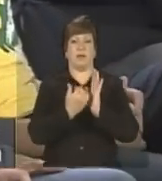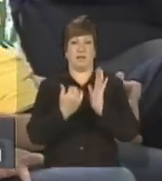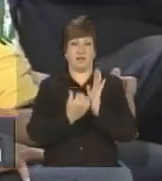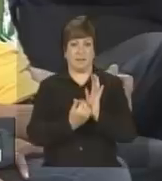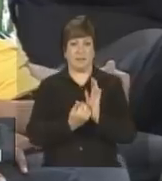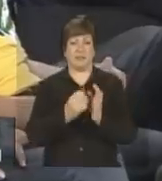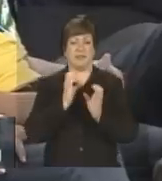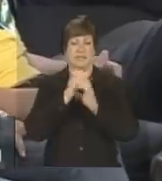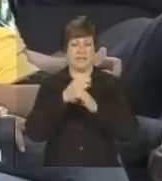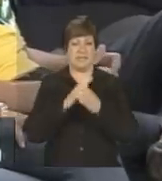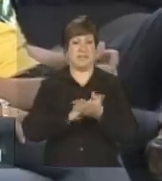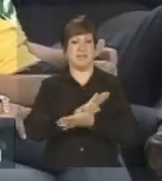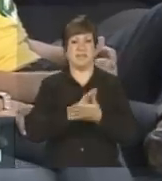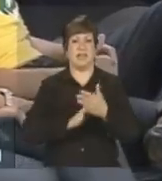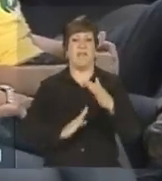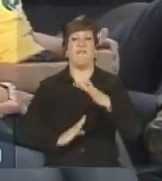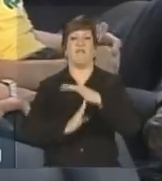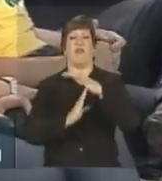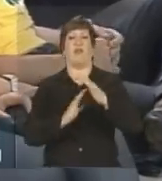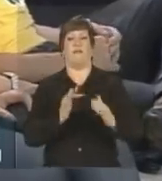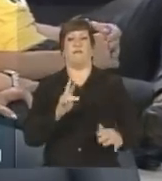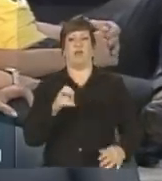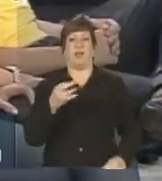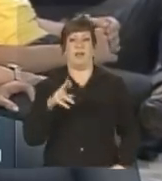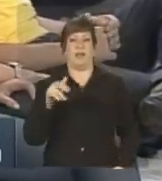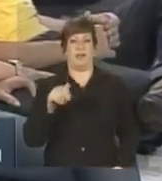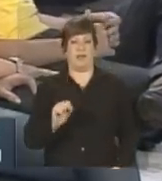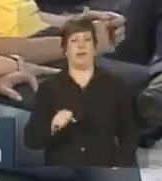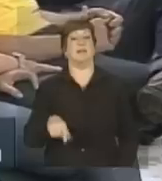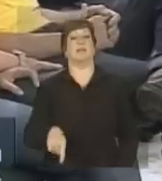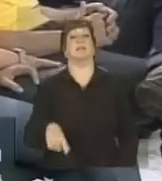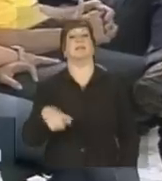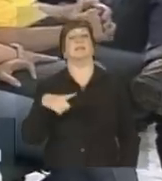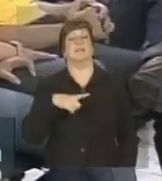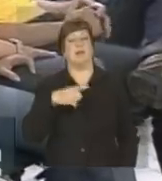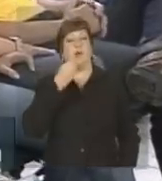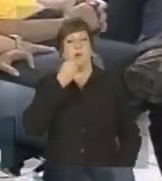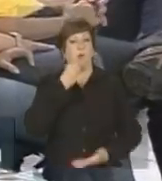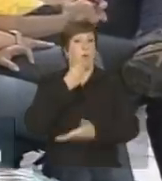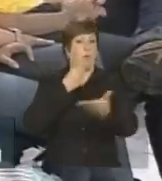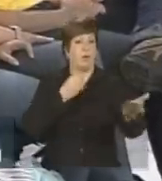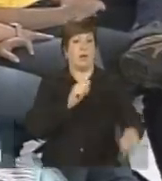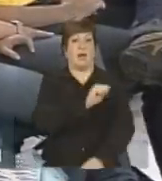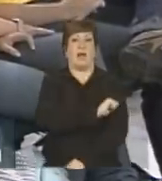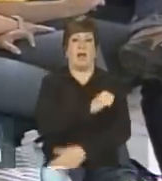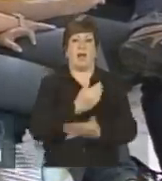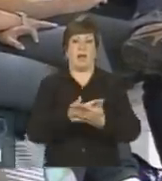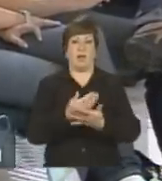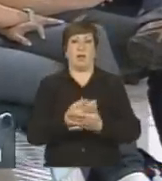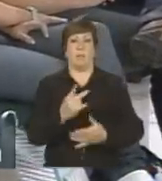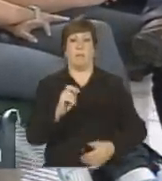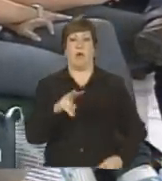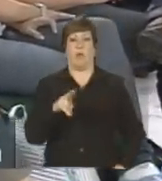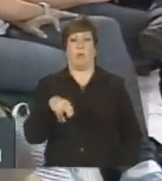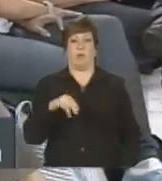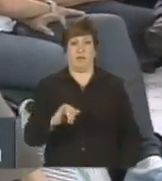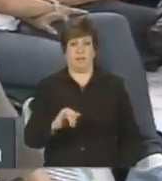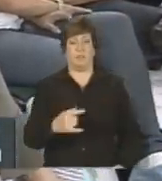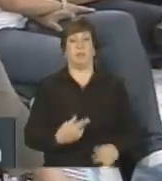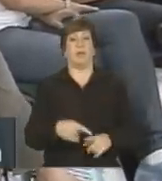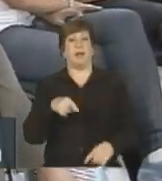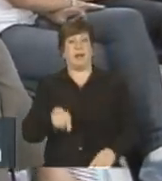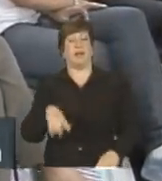Ciência Sem Fronteira será também uma oportunidade para os estudantes do ProUni, porque